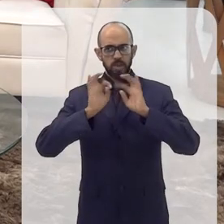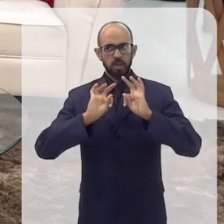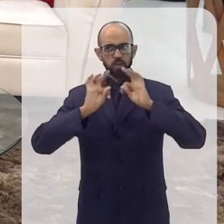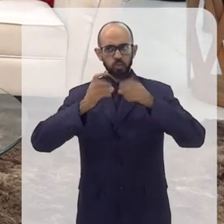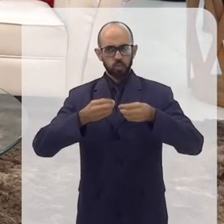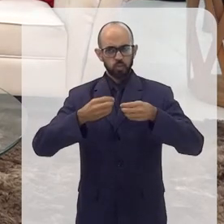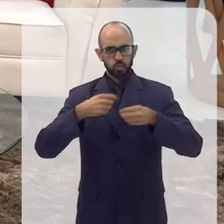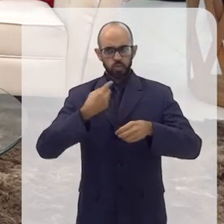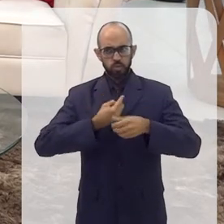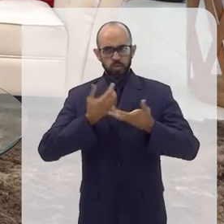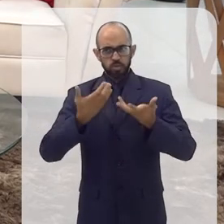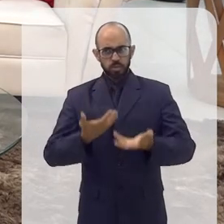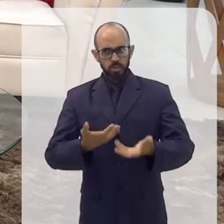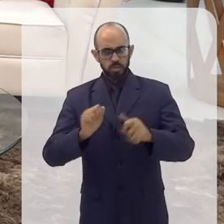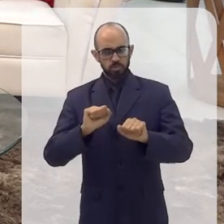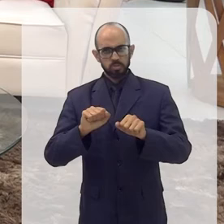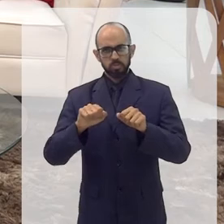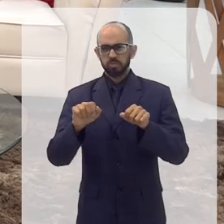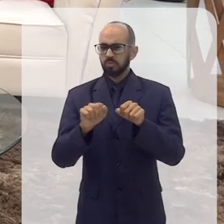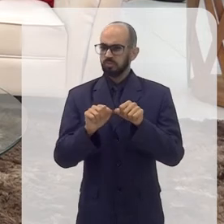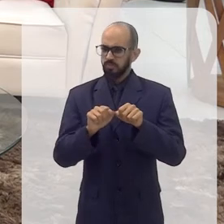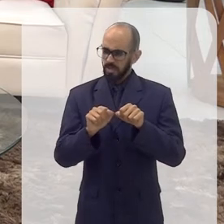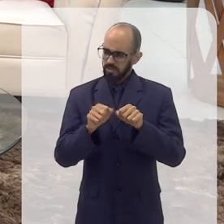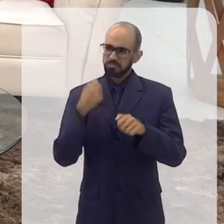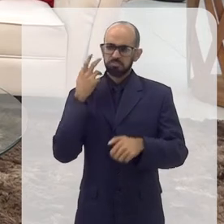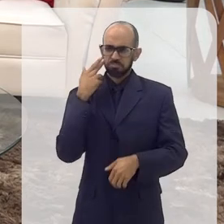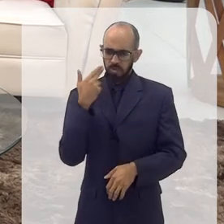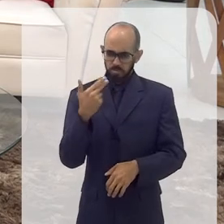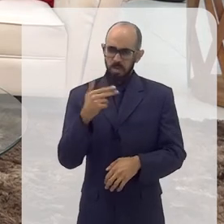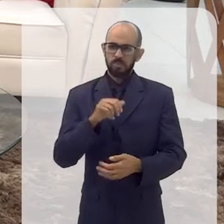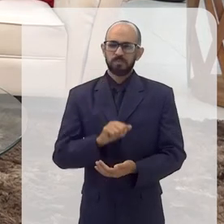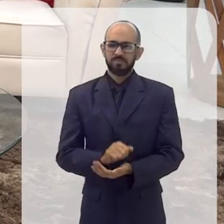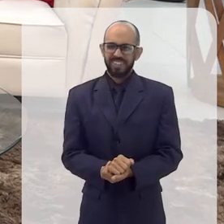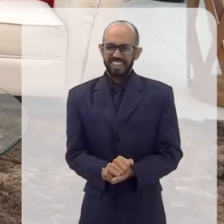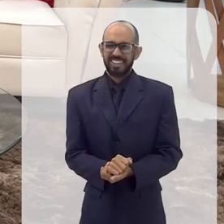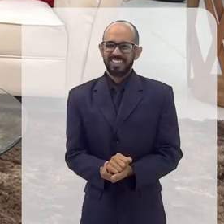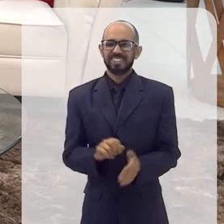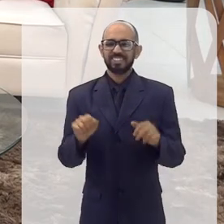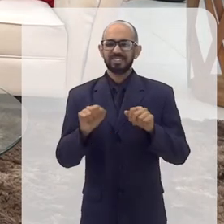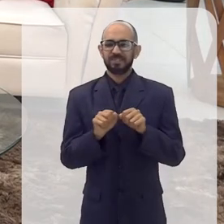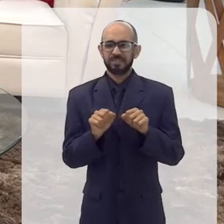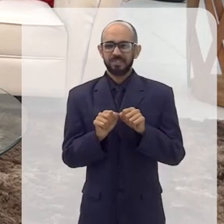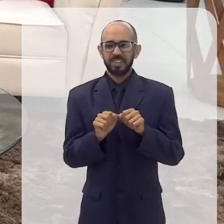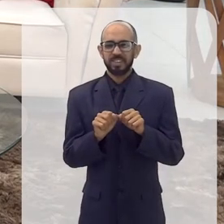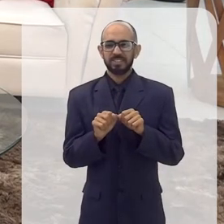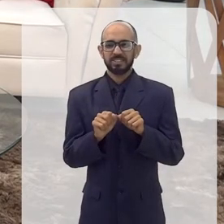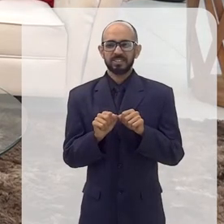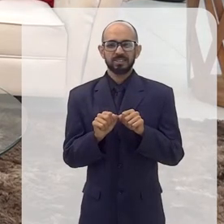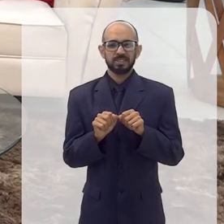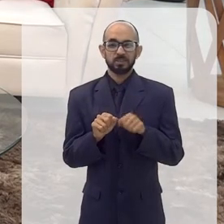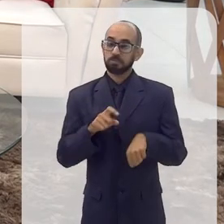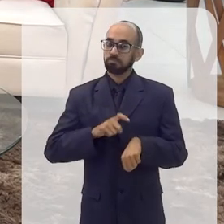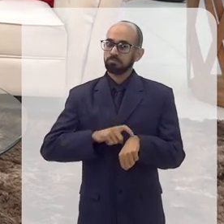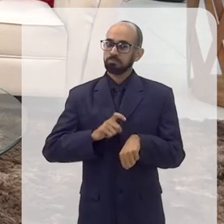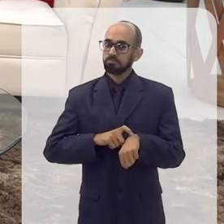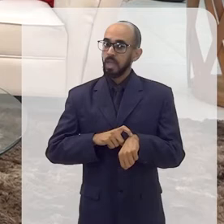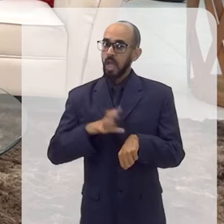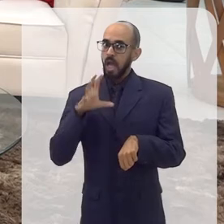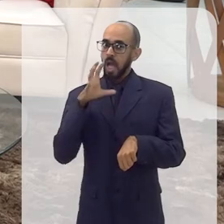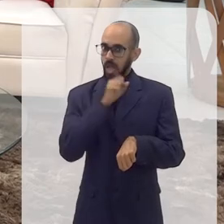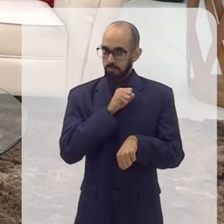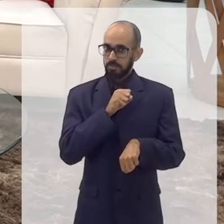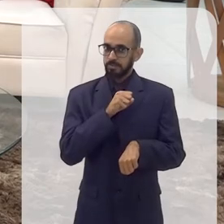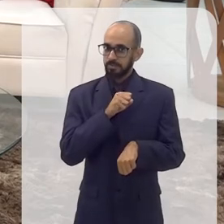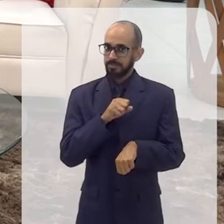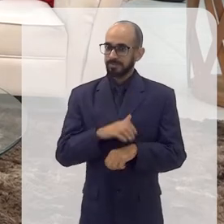que as ordenanças que lá são realizadas possam transcorrer normalmente. Então, ele foi realizado em tempo